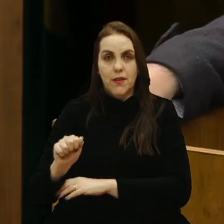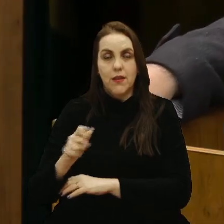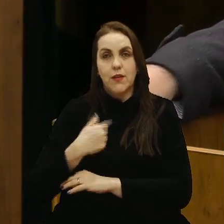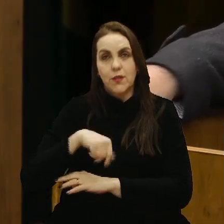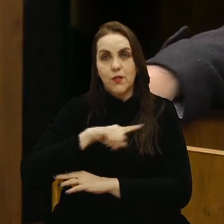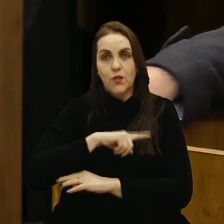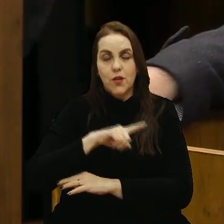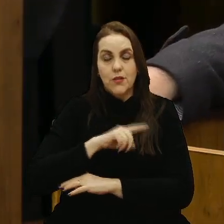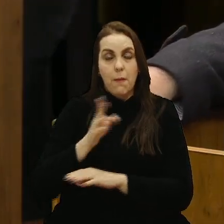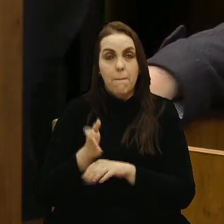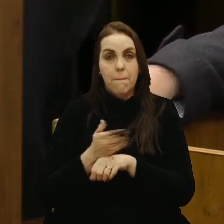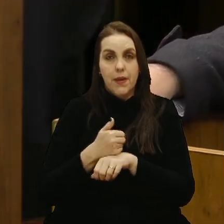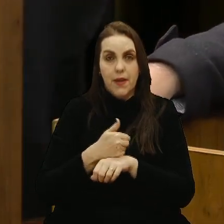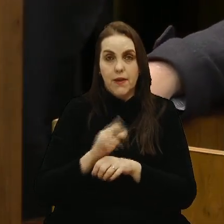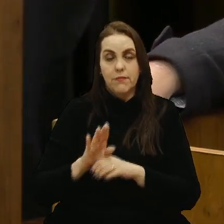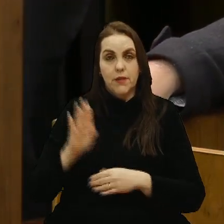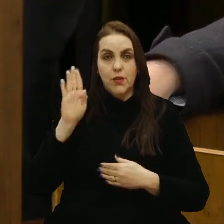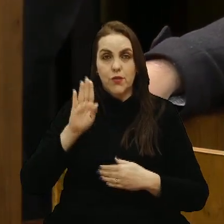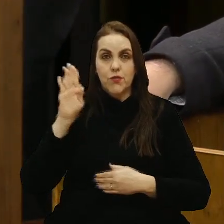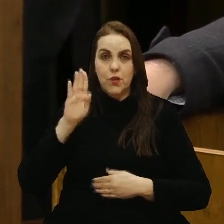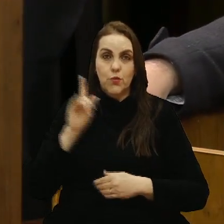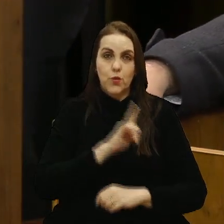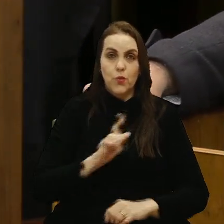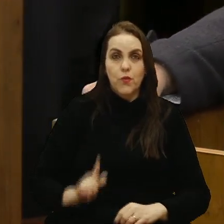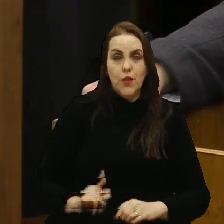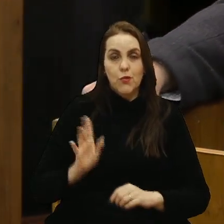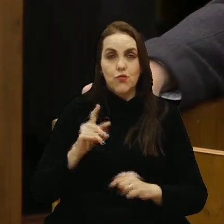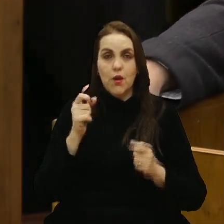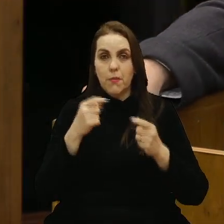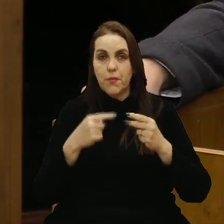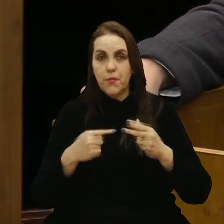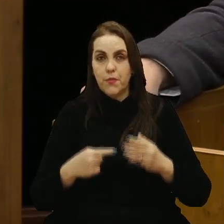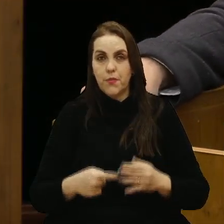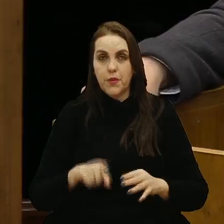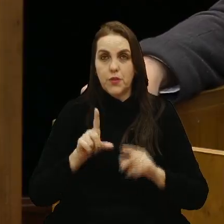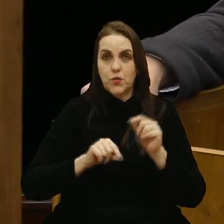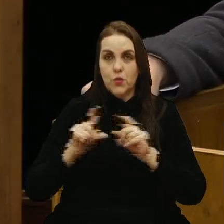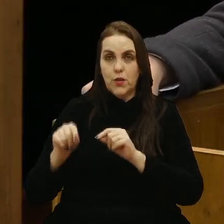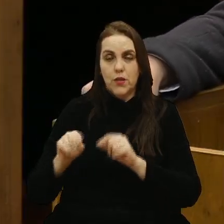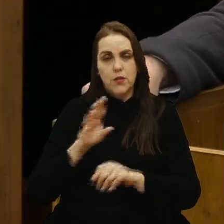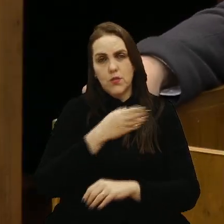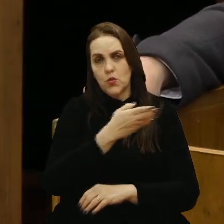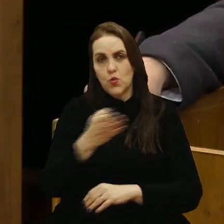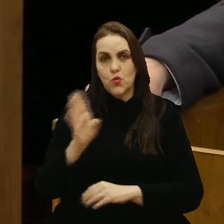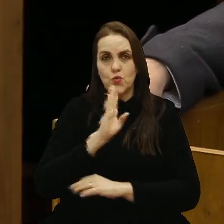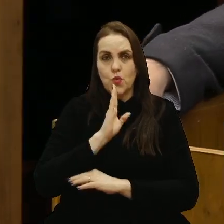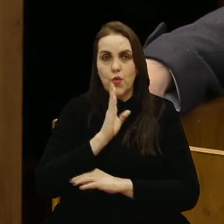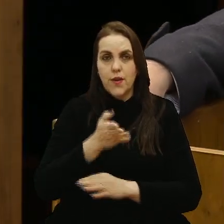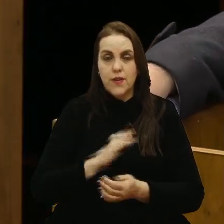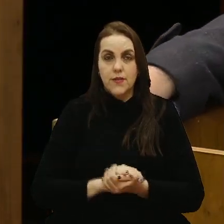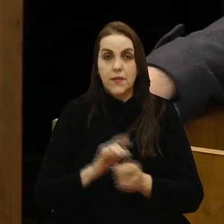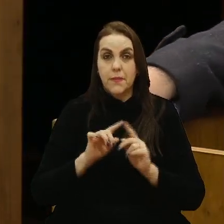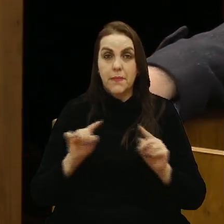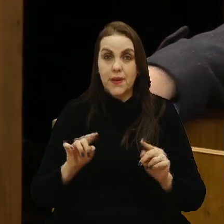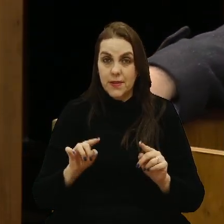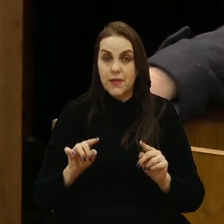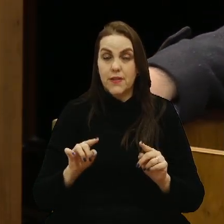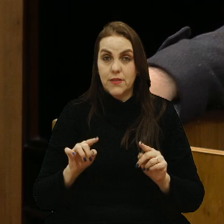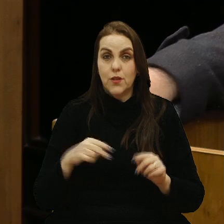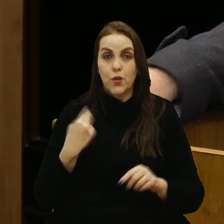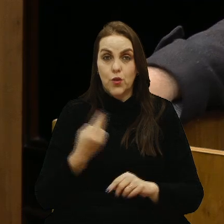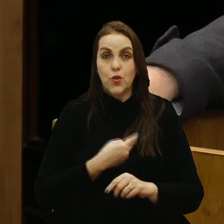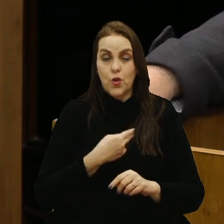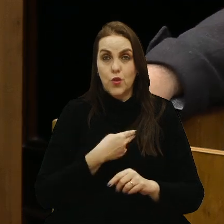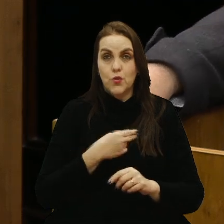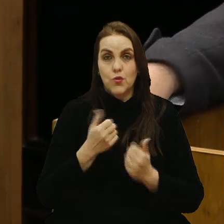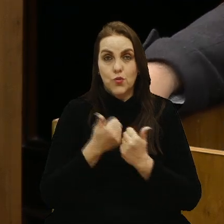nossas pré-candidaturas para o governo já foram definidas e são conhecidas por todos, mas o nosso diretório,